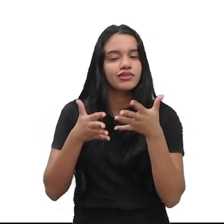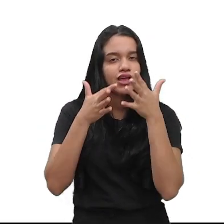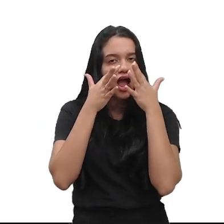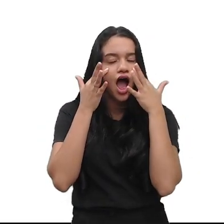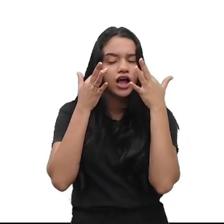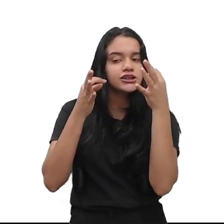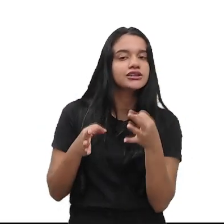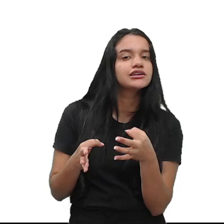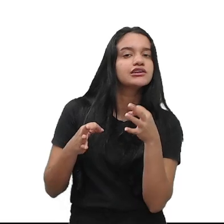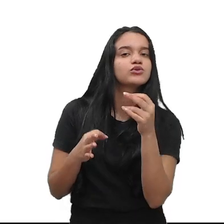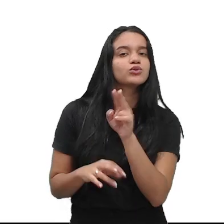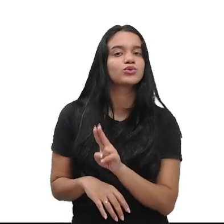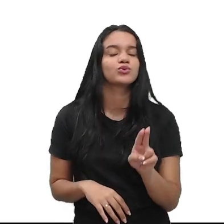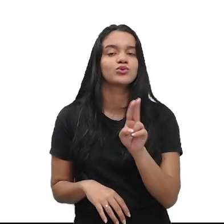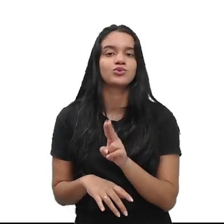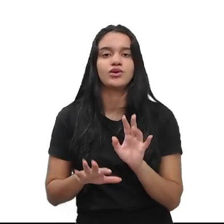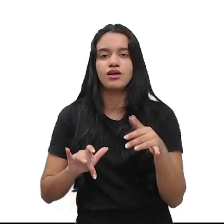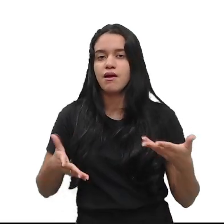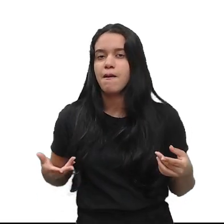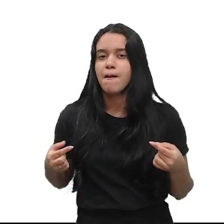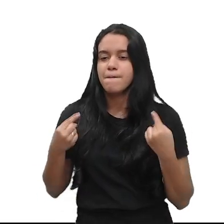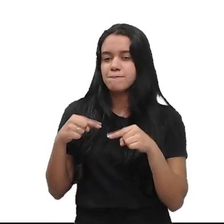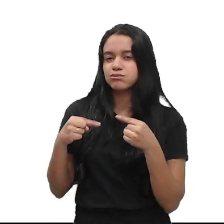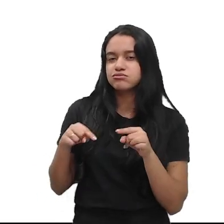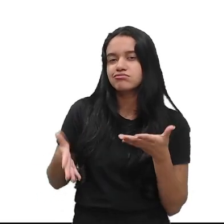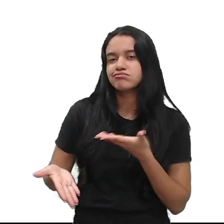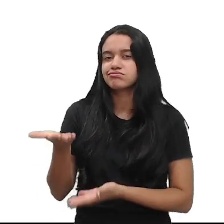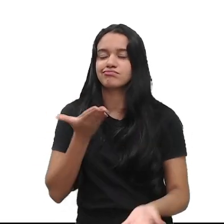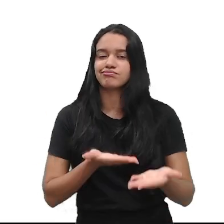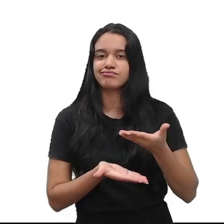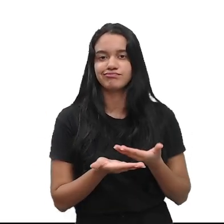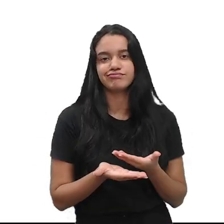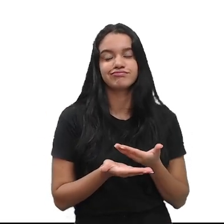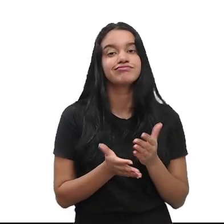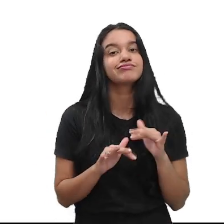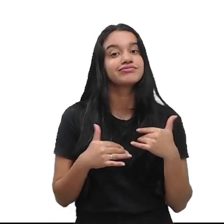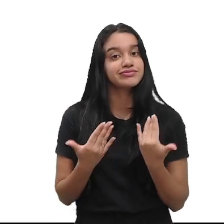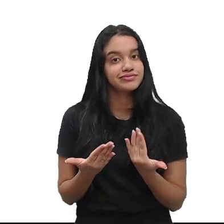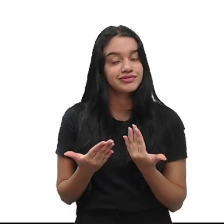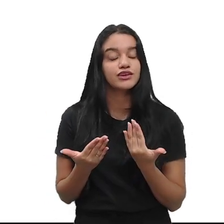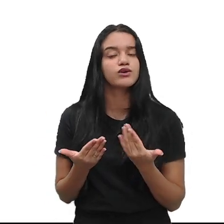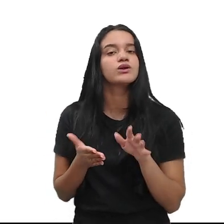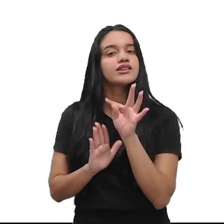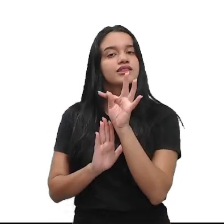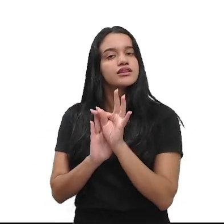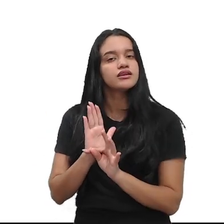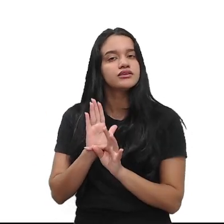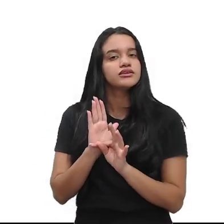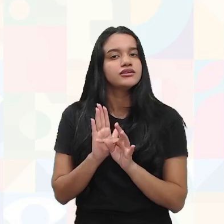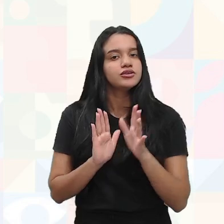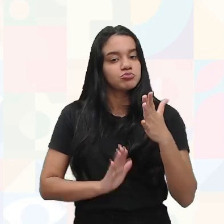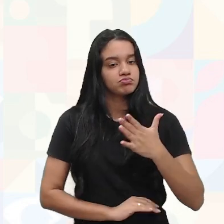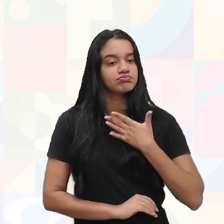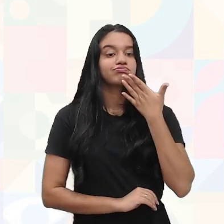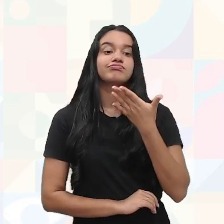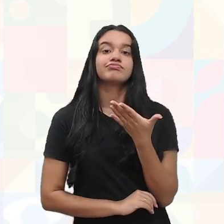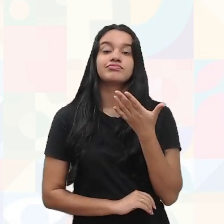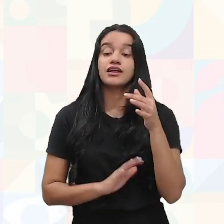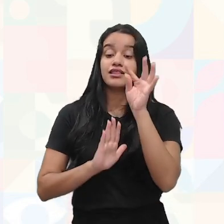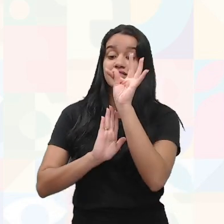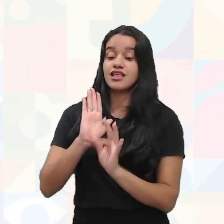atenção daquele usuário e vai provocar algum tipo de interação. Então, adicione textos impactantes, incluindo